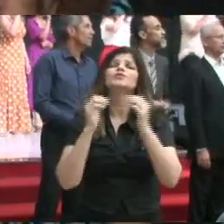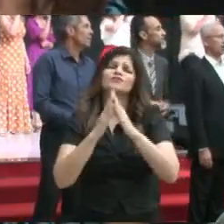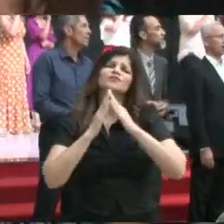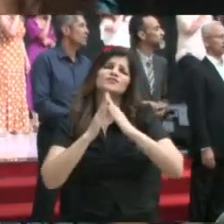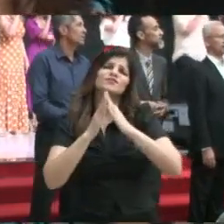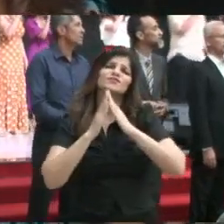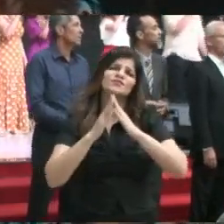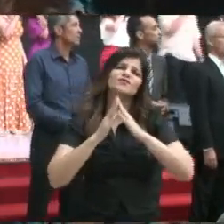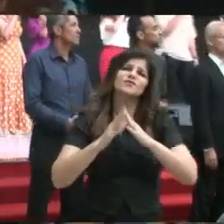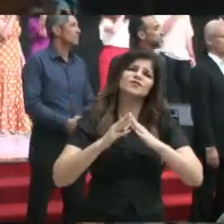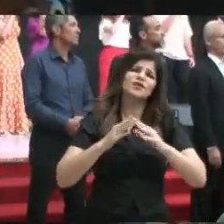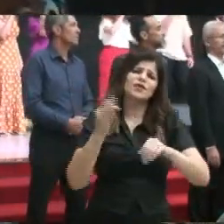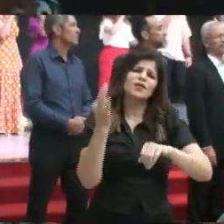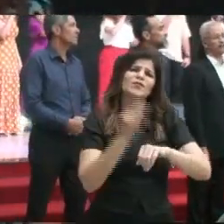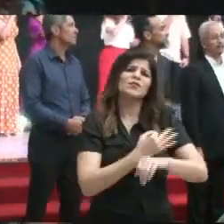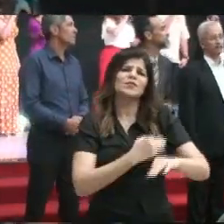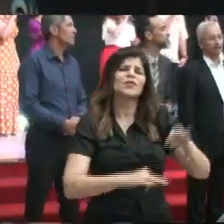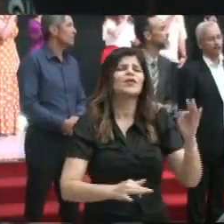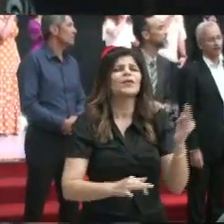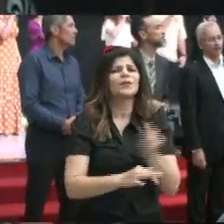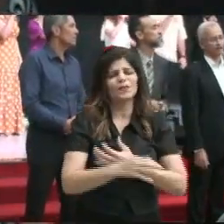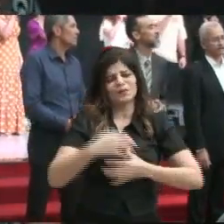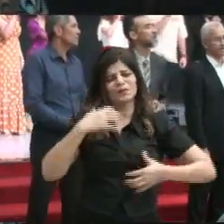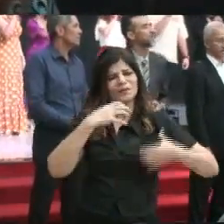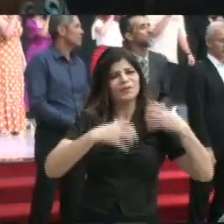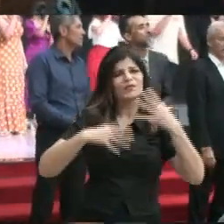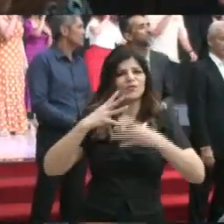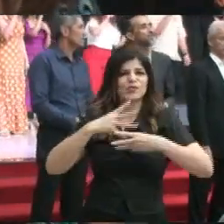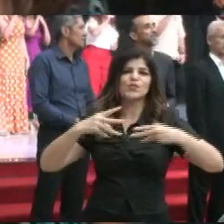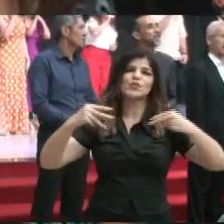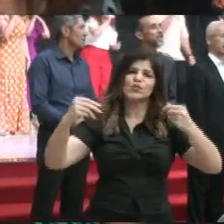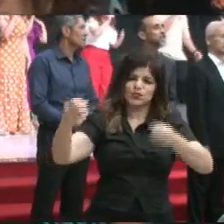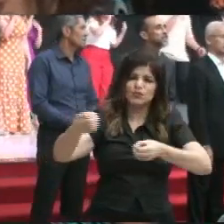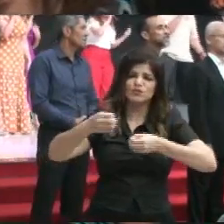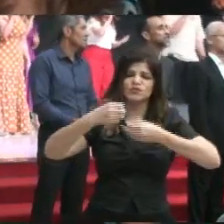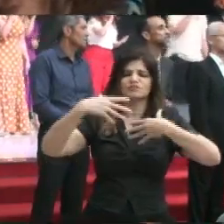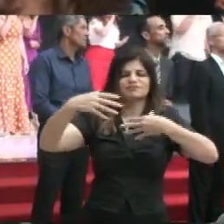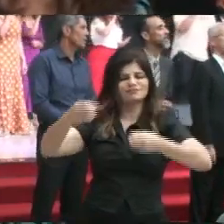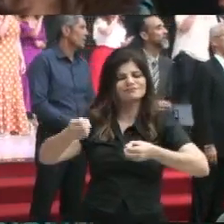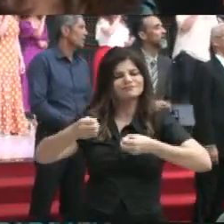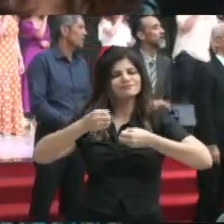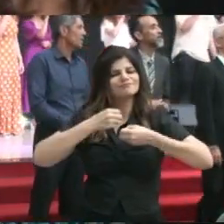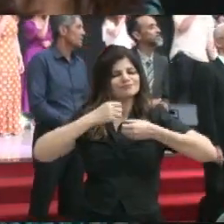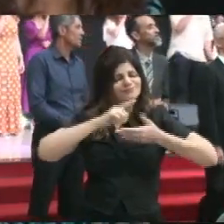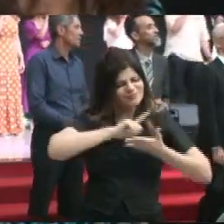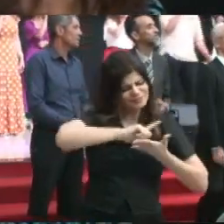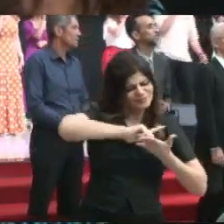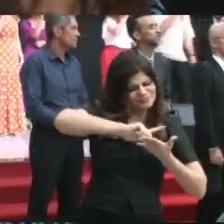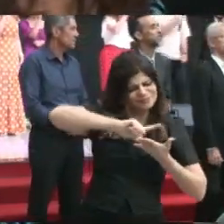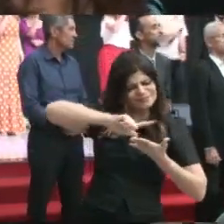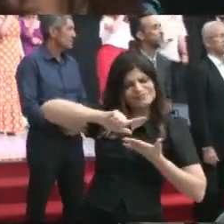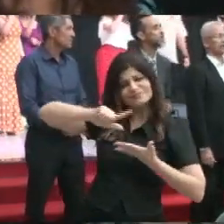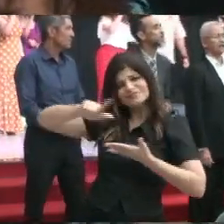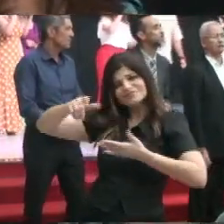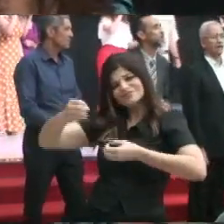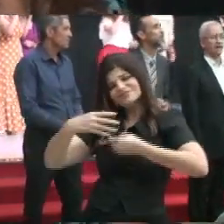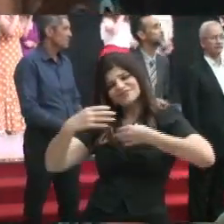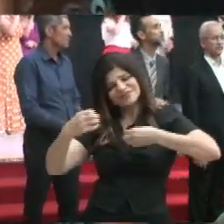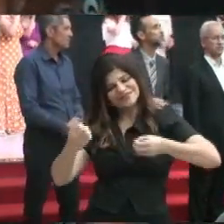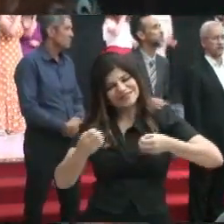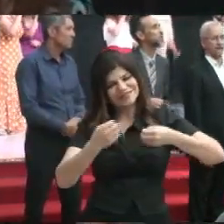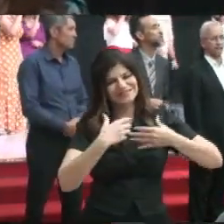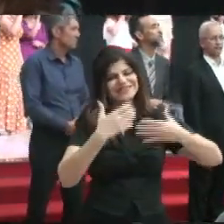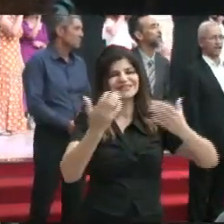sara todas as feridas, me ensina a ter santidade. Quero